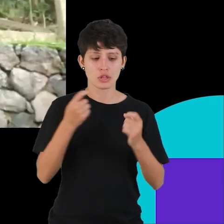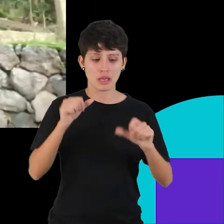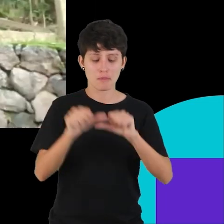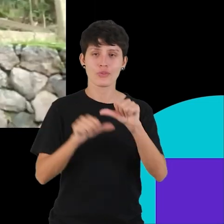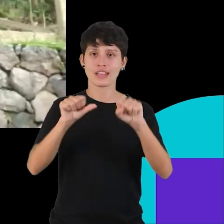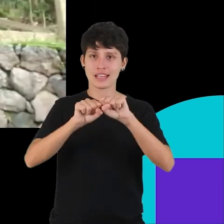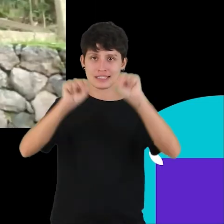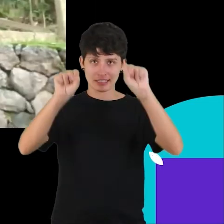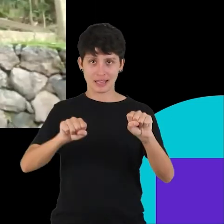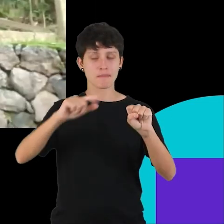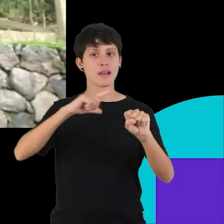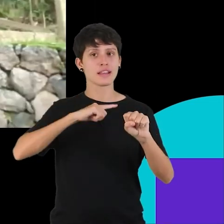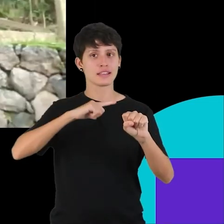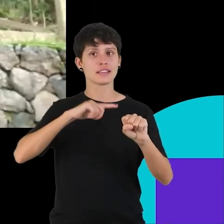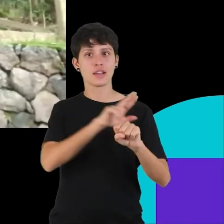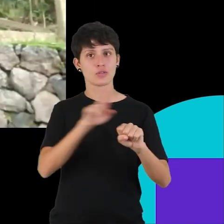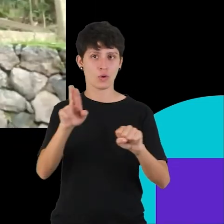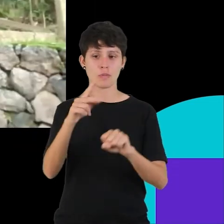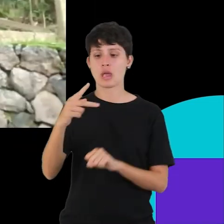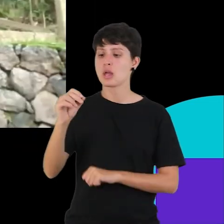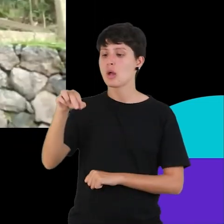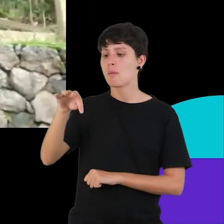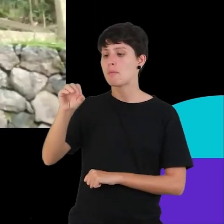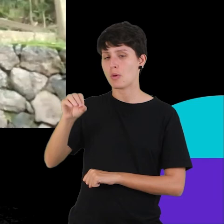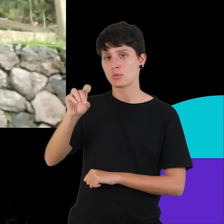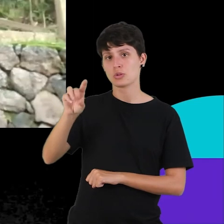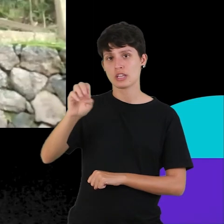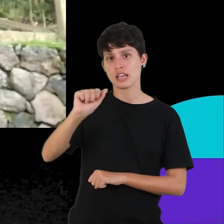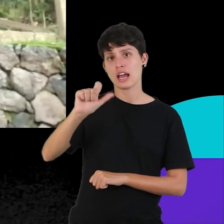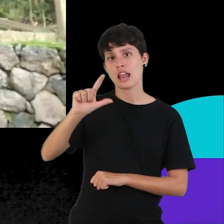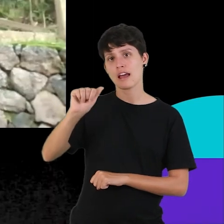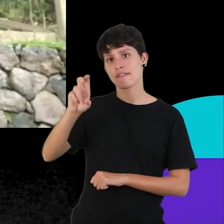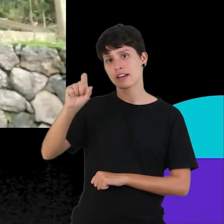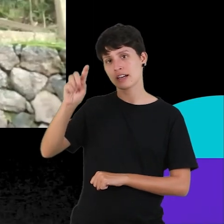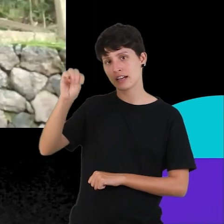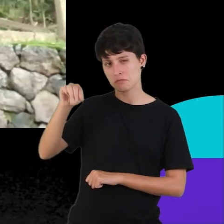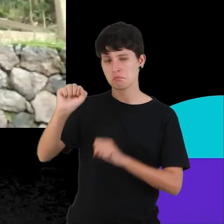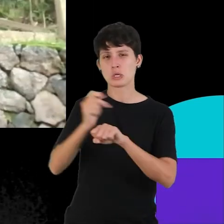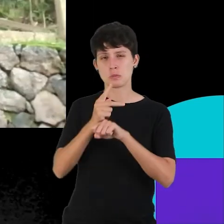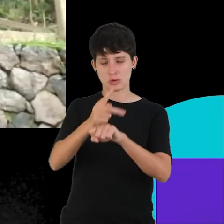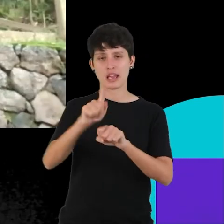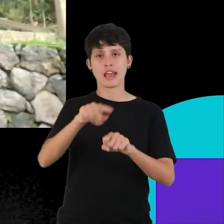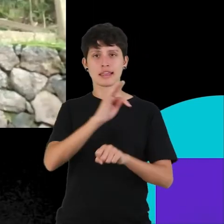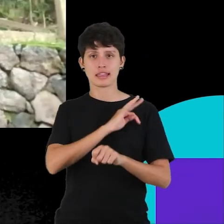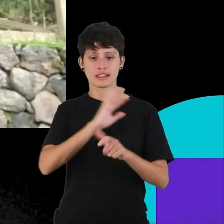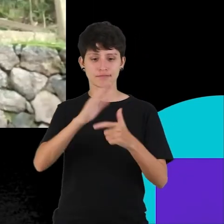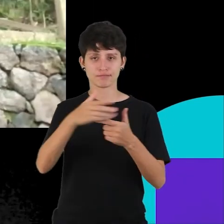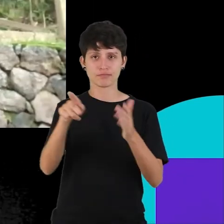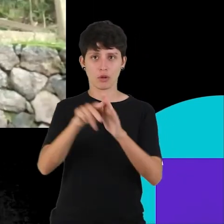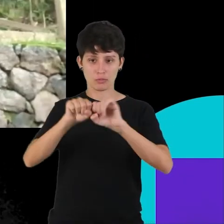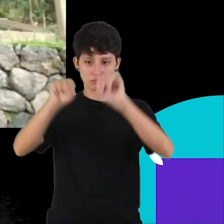da casa, elas investissem na produção, elas iam ter resultados de longo prazo muito maiores. E a gente encontrou vários casos assim de